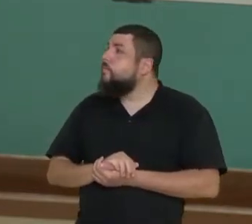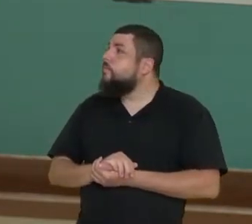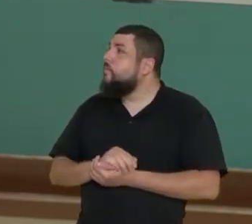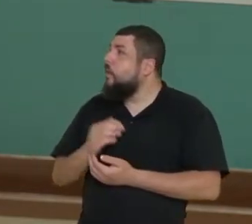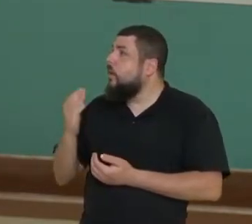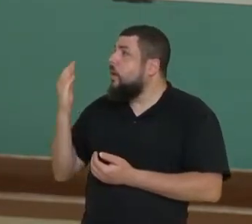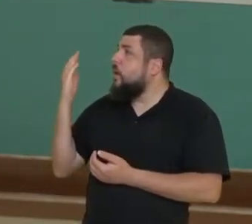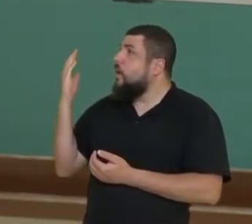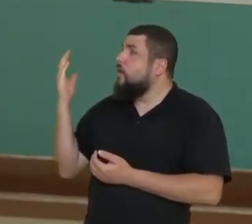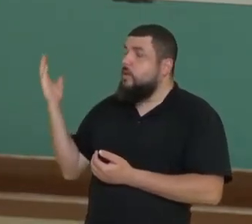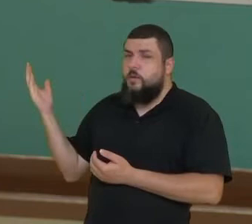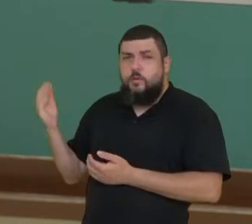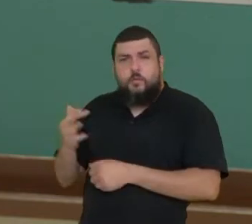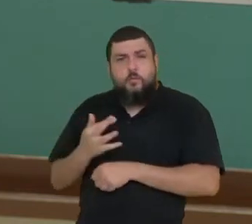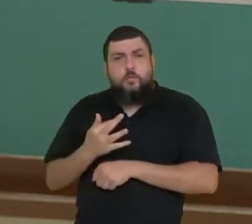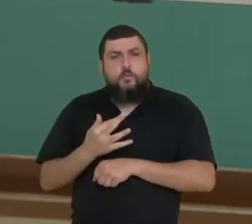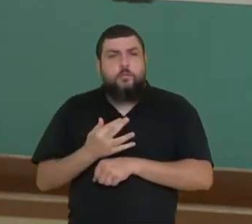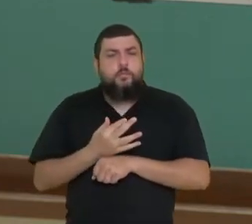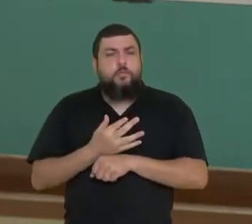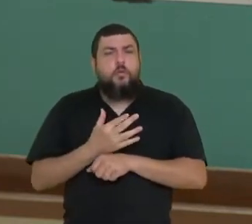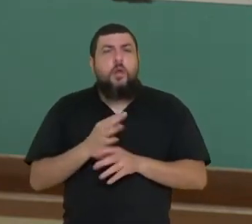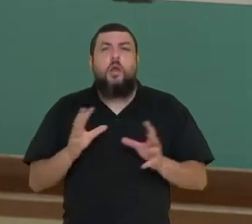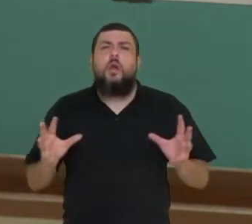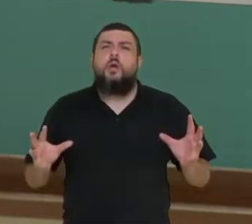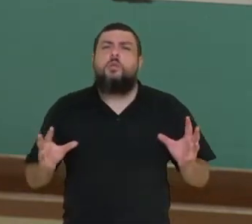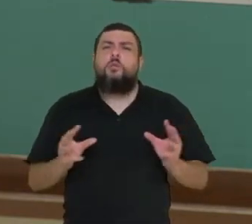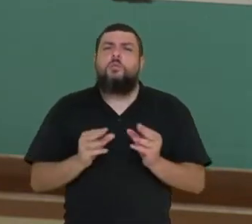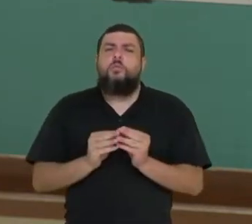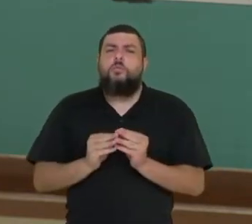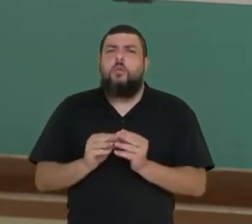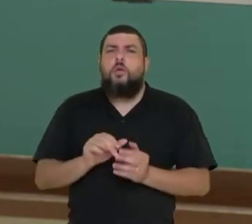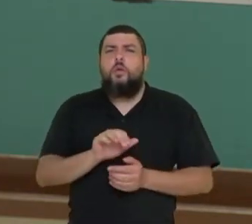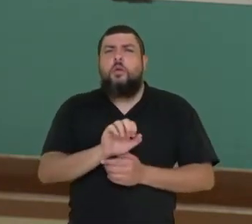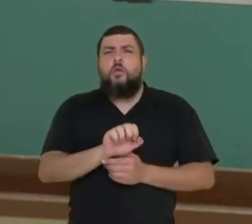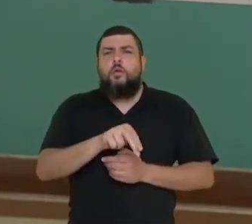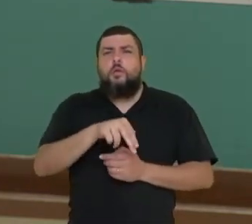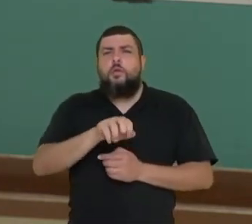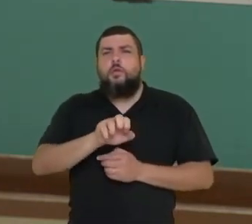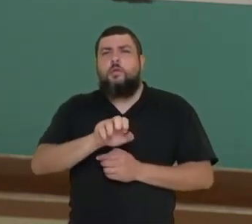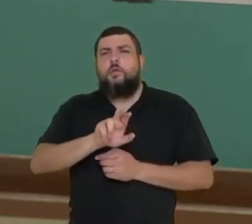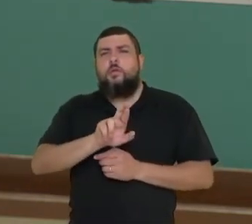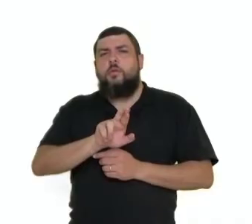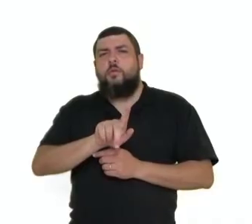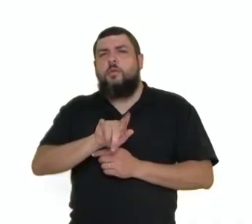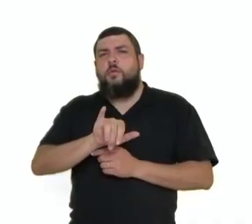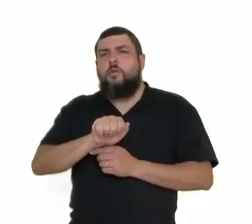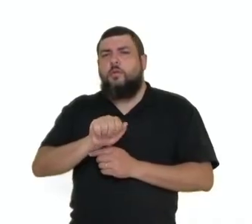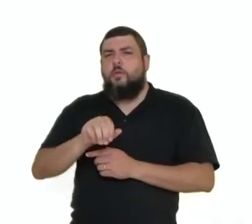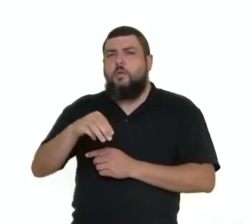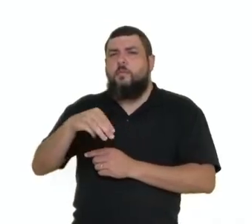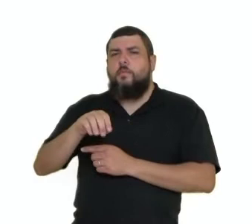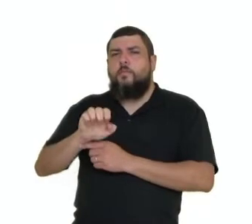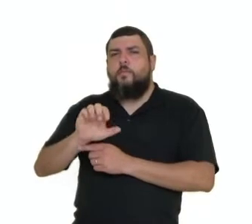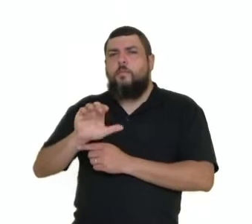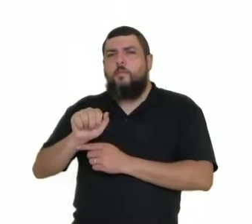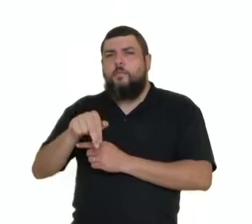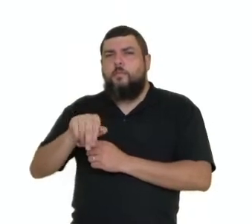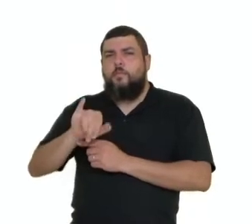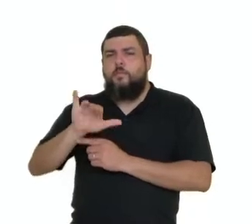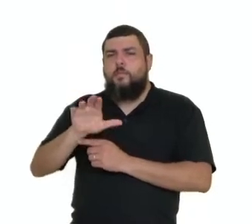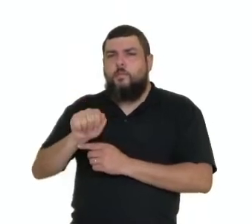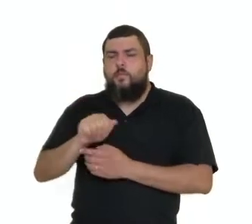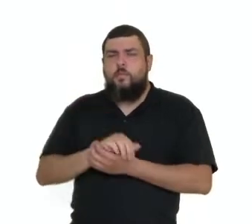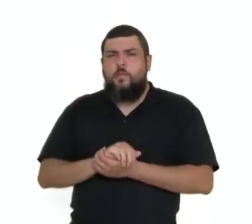chamada energia mecânica, certo? E nós podemos dizer que a energia mecânica ela é igual à